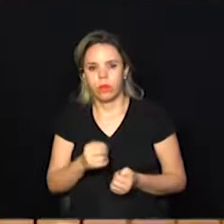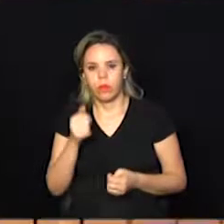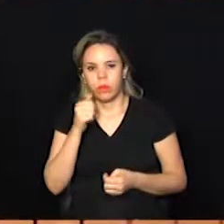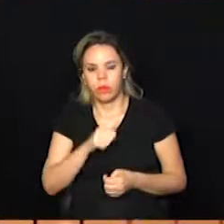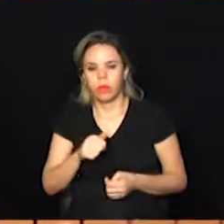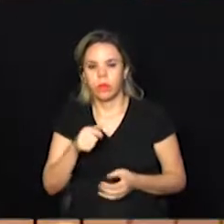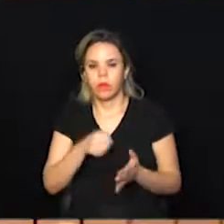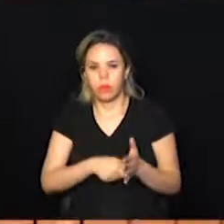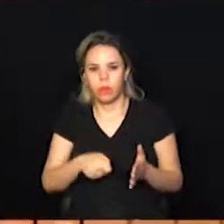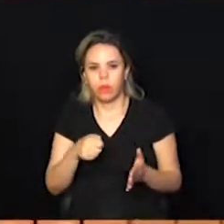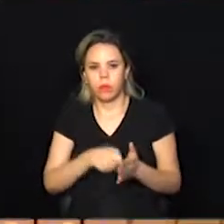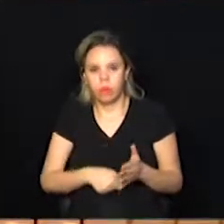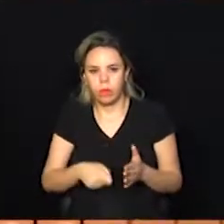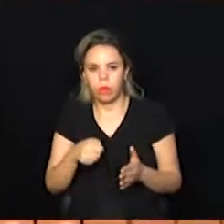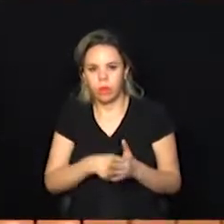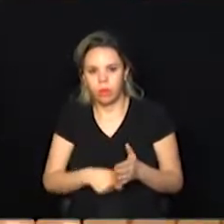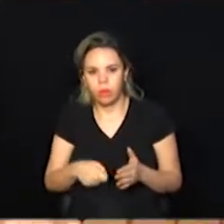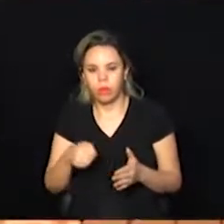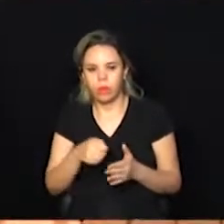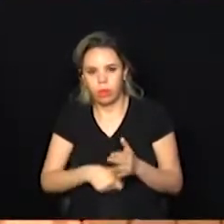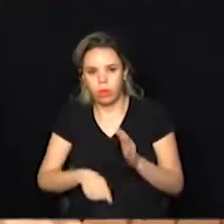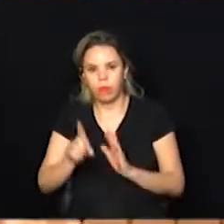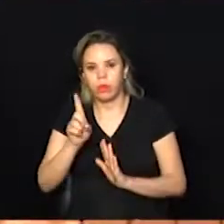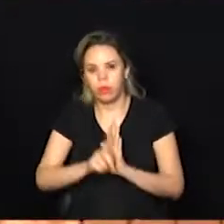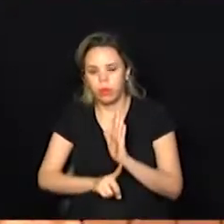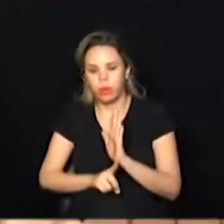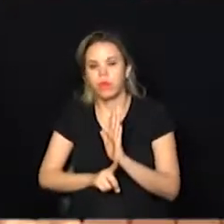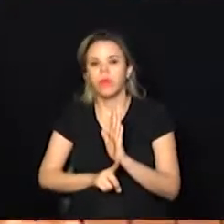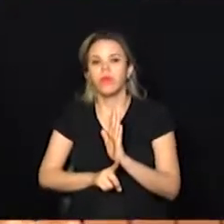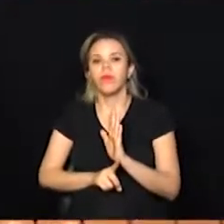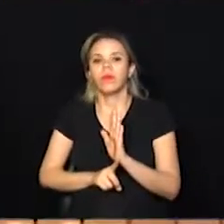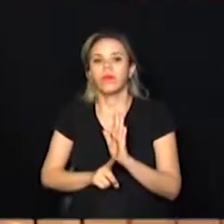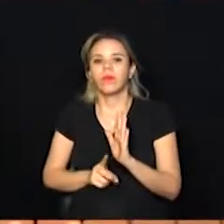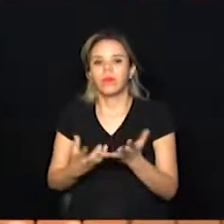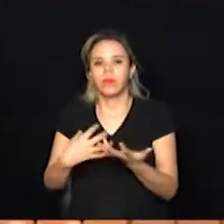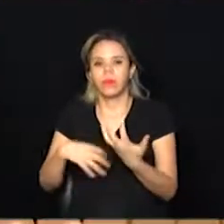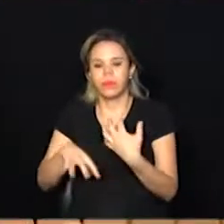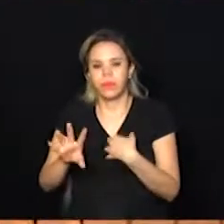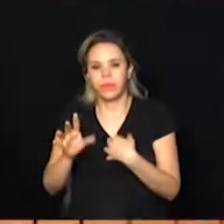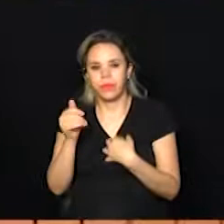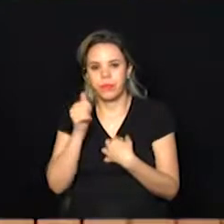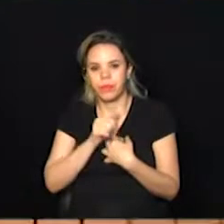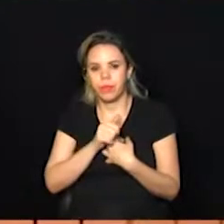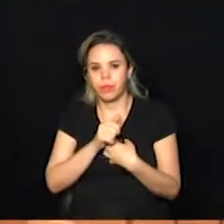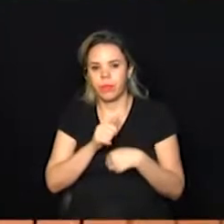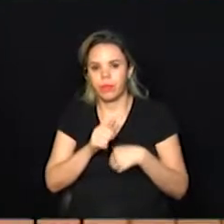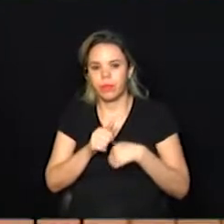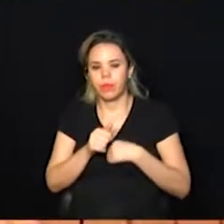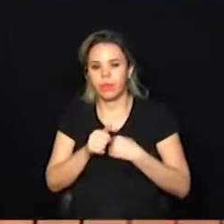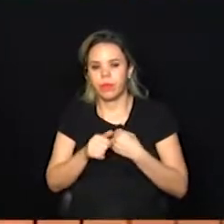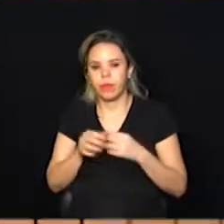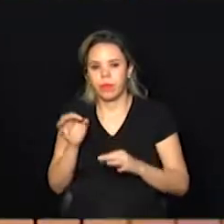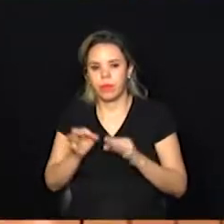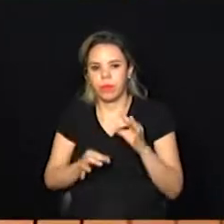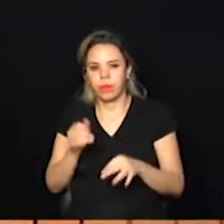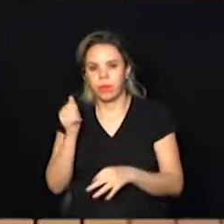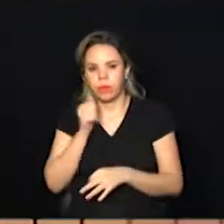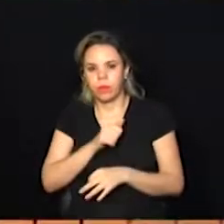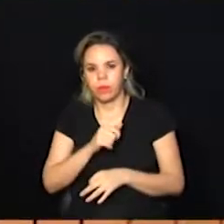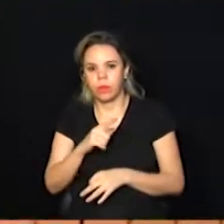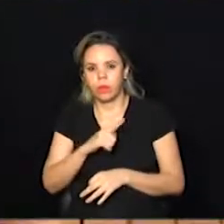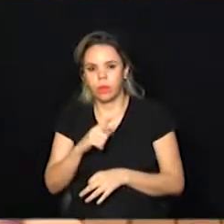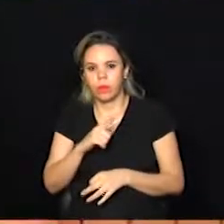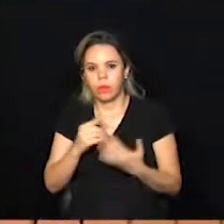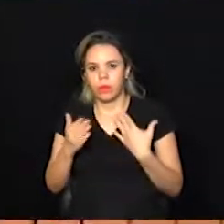vêm reivindicando um direito mais com o olhar da mulher, juristas feministas. Nós temos